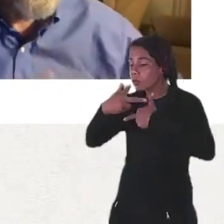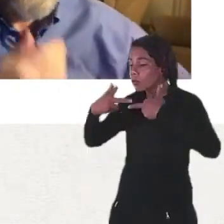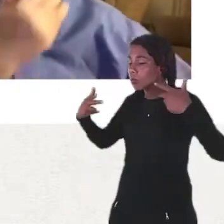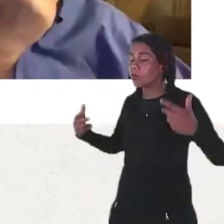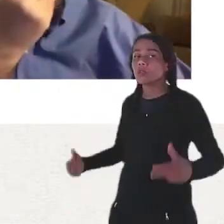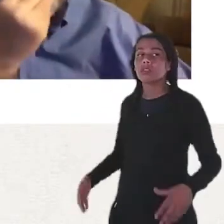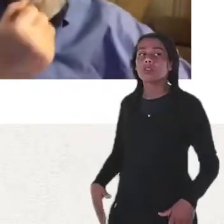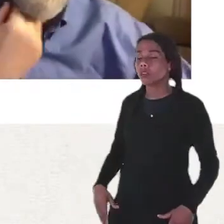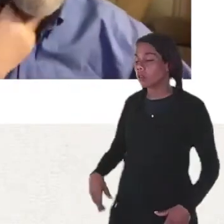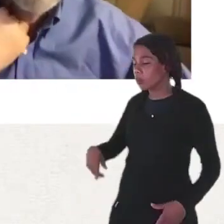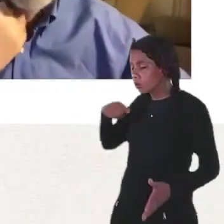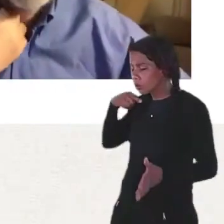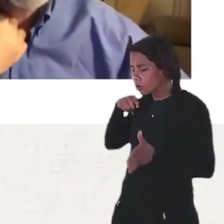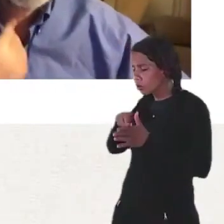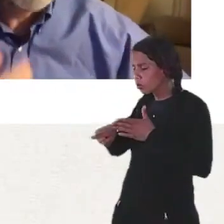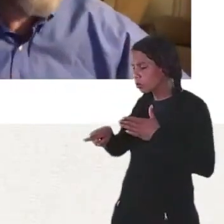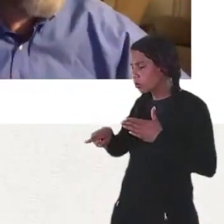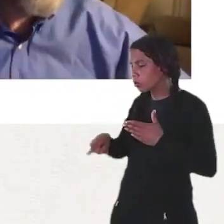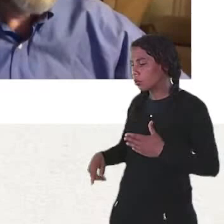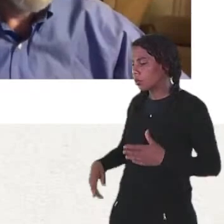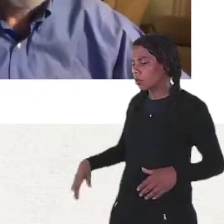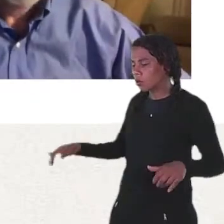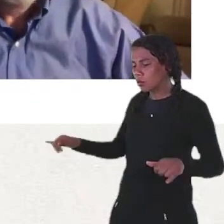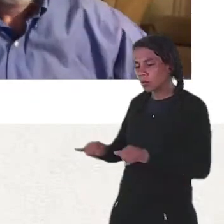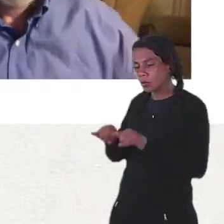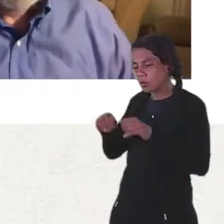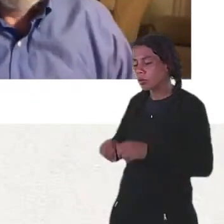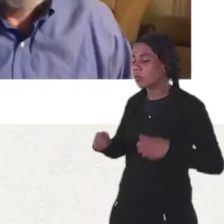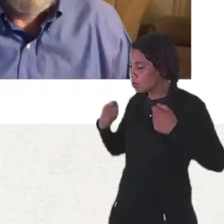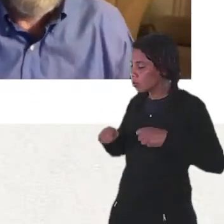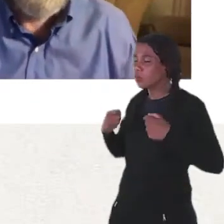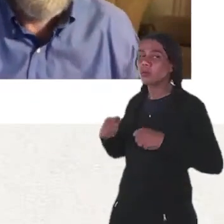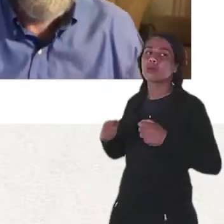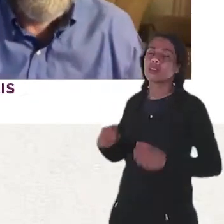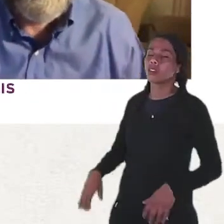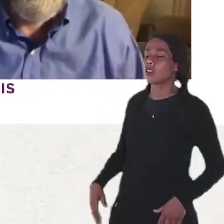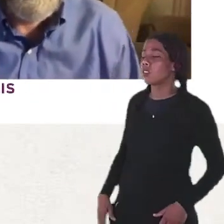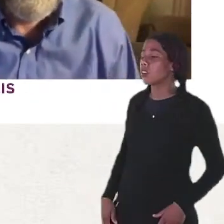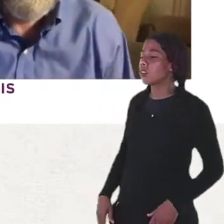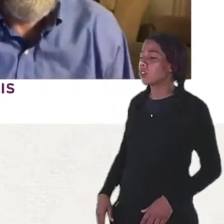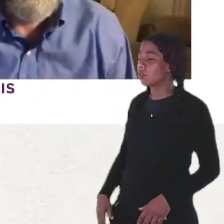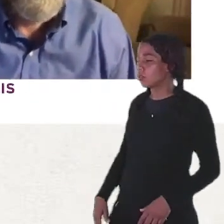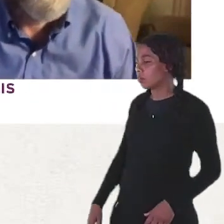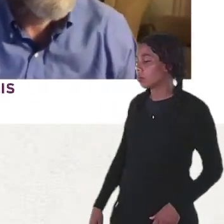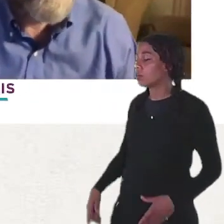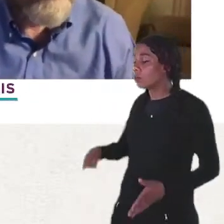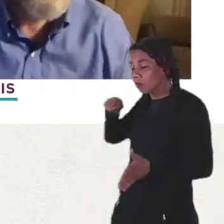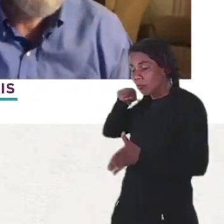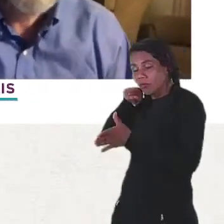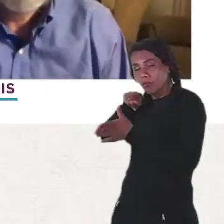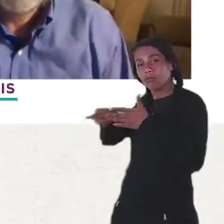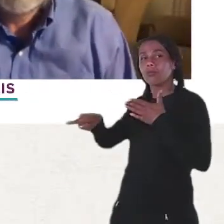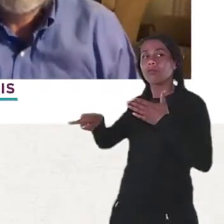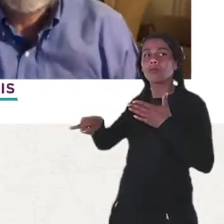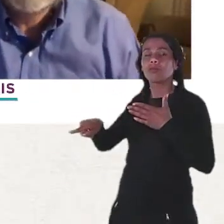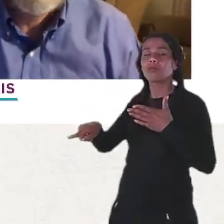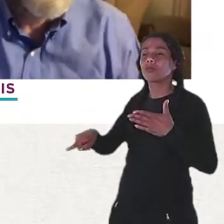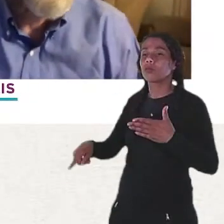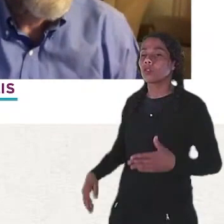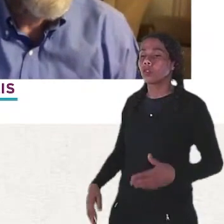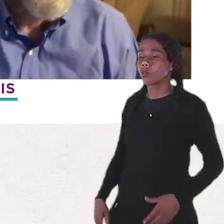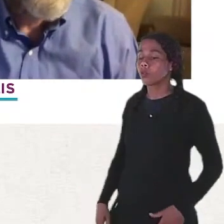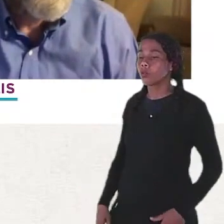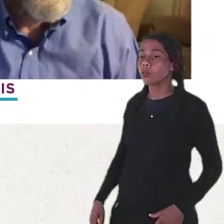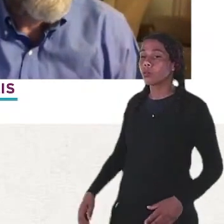até meio burra, mas é para ilustrar mais ou menos a minha forma de viver do ponto de vista da